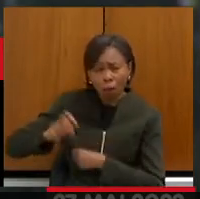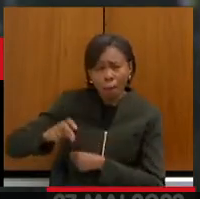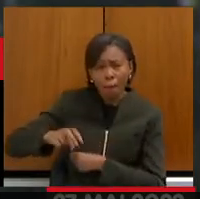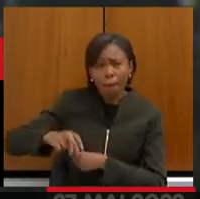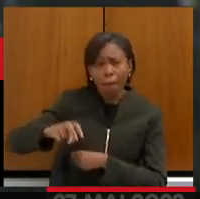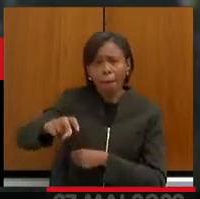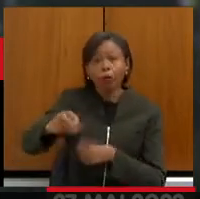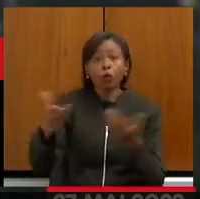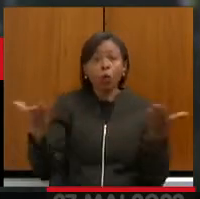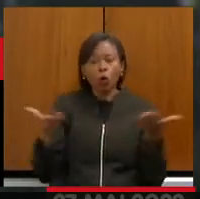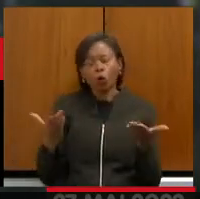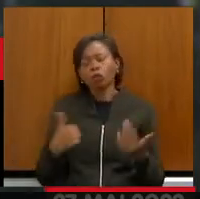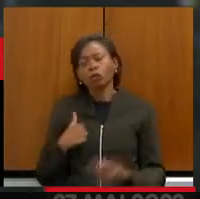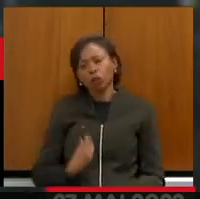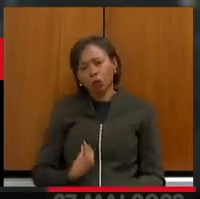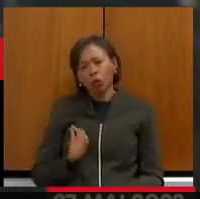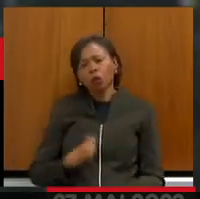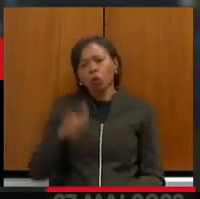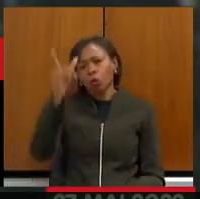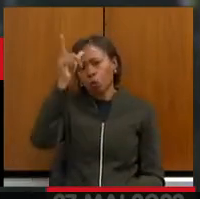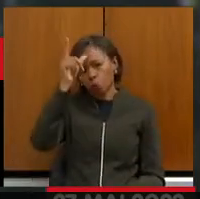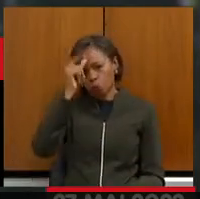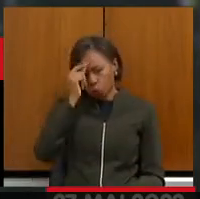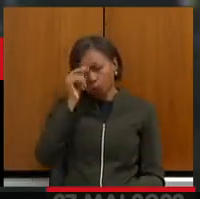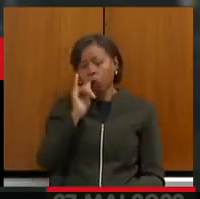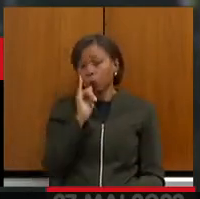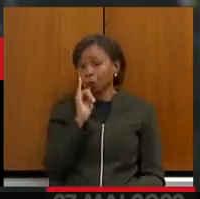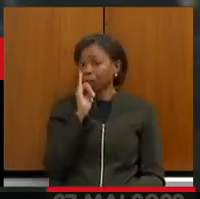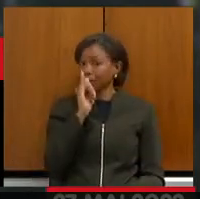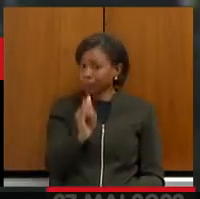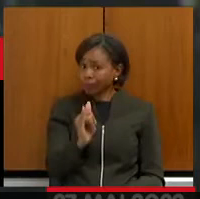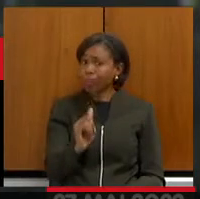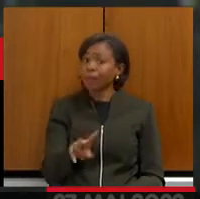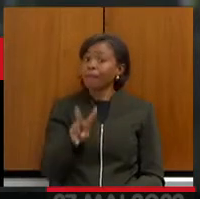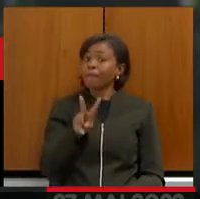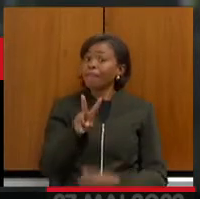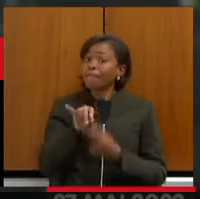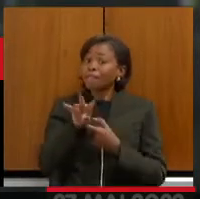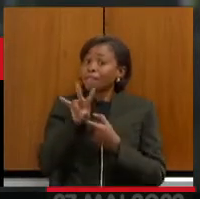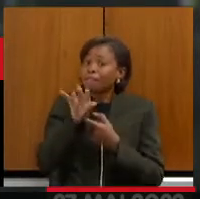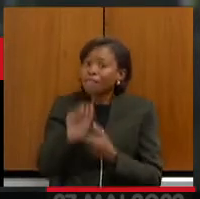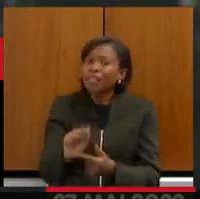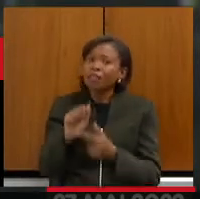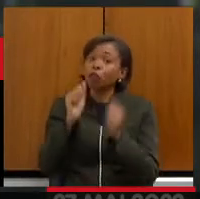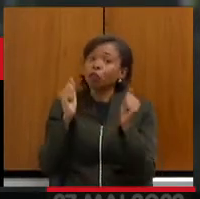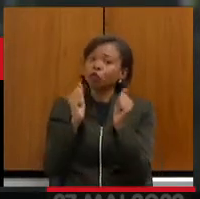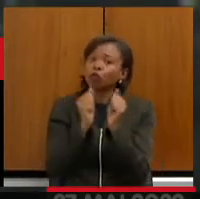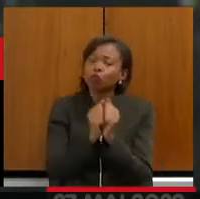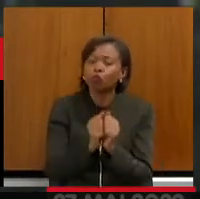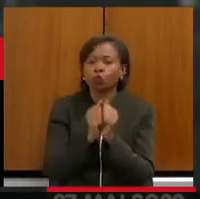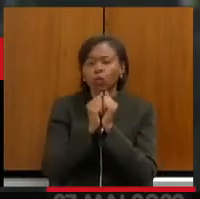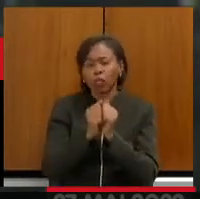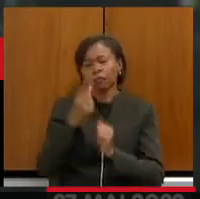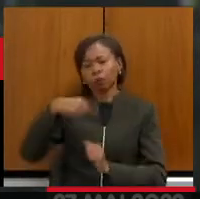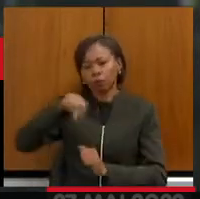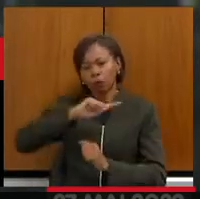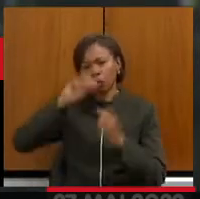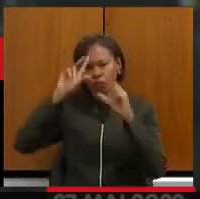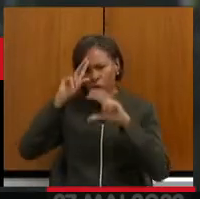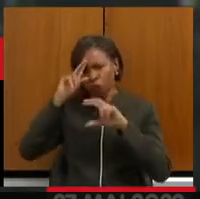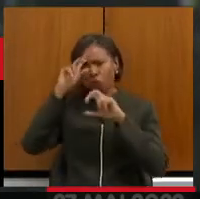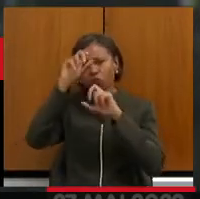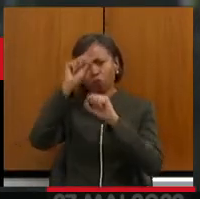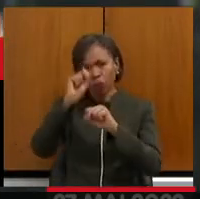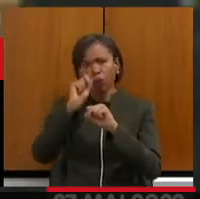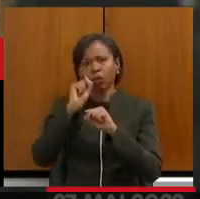hoje eu estou aqui viva para contar que viva e juntas nós somos fortes e somos